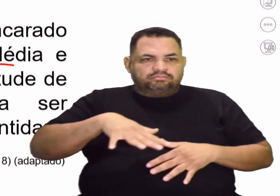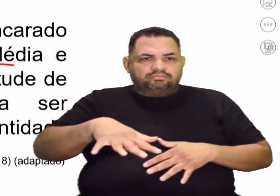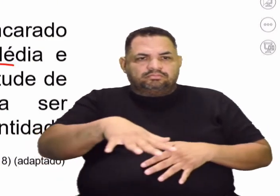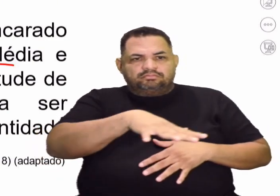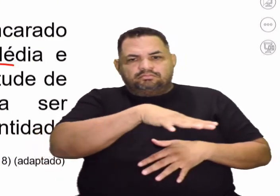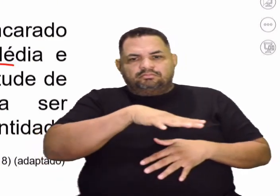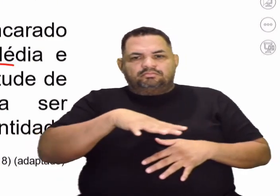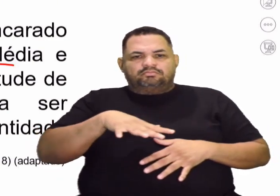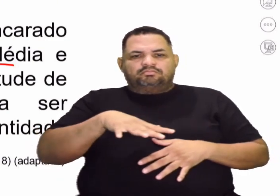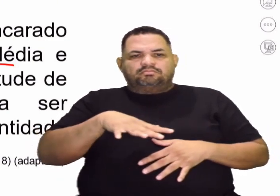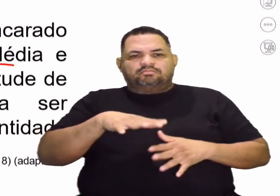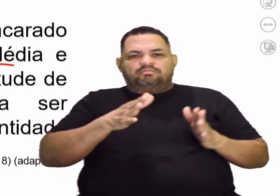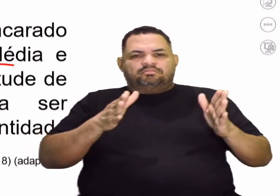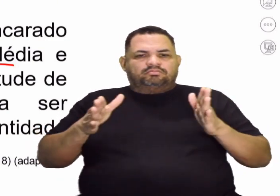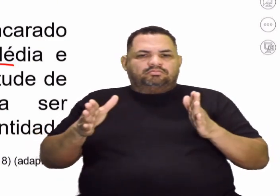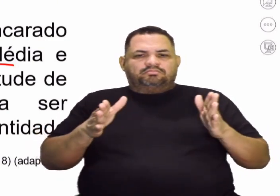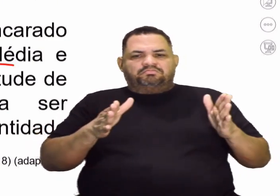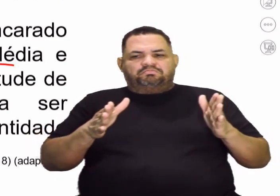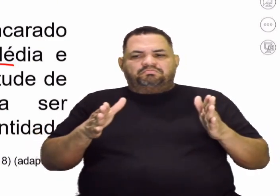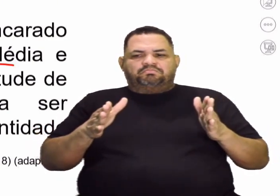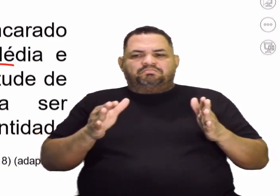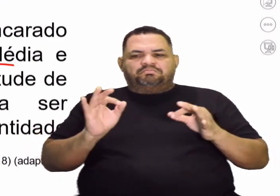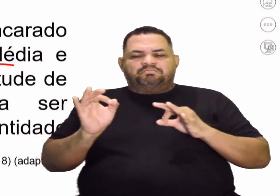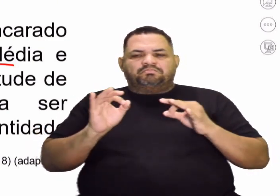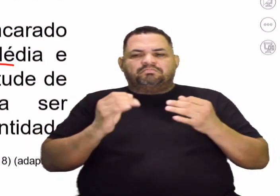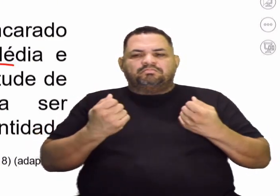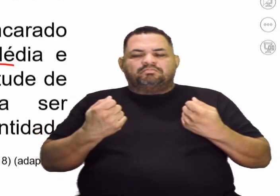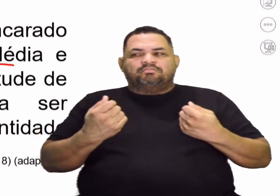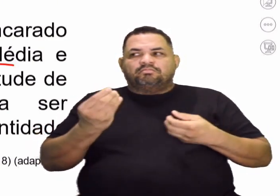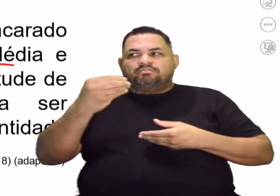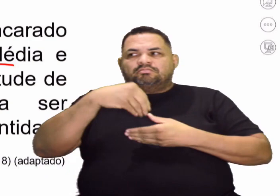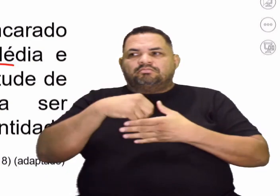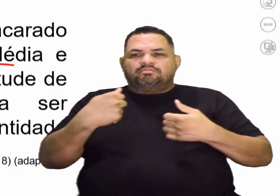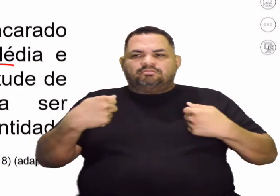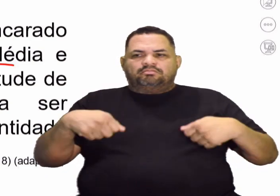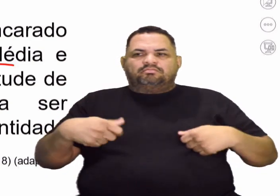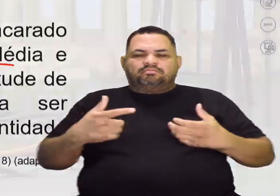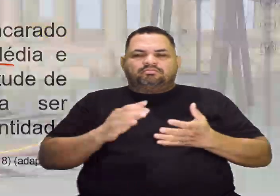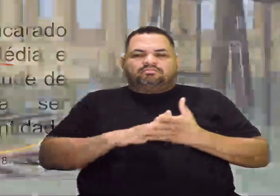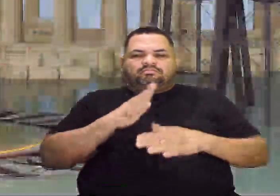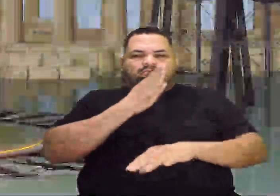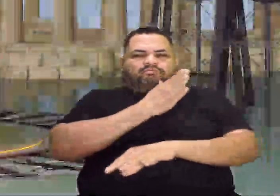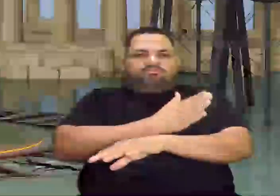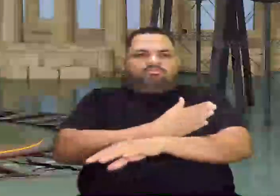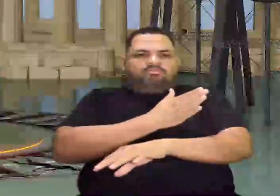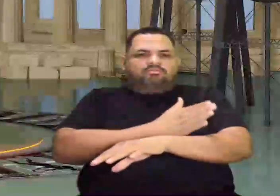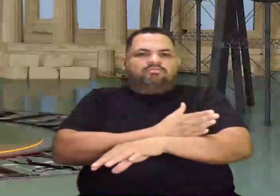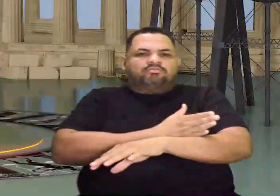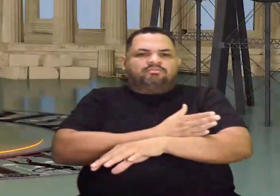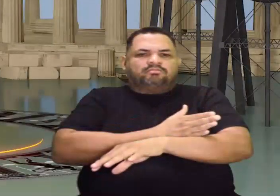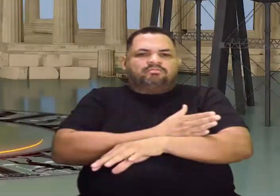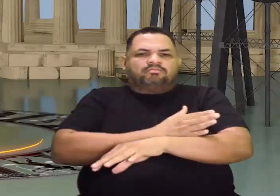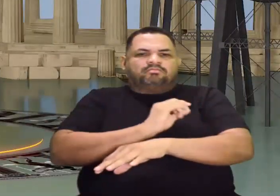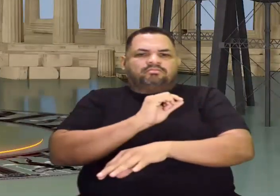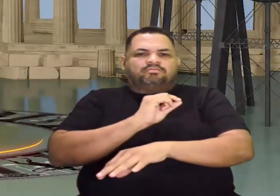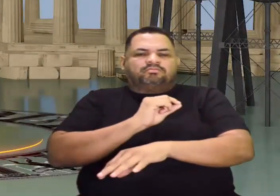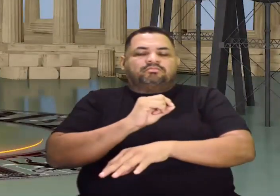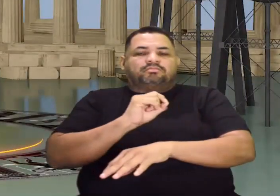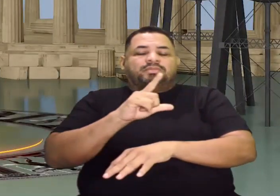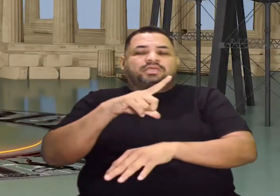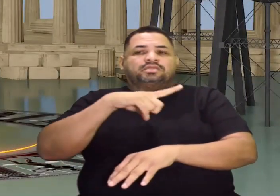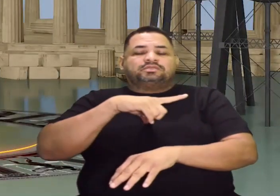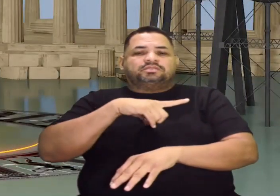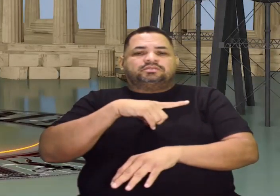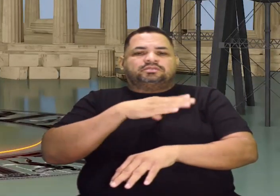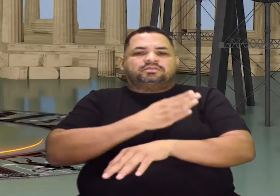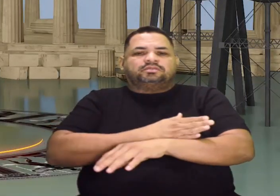espaço do período, né, nessa perspectiva da Idade Média, que pairava o pensamento na